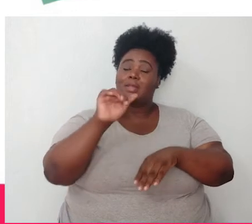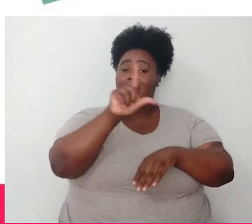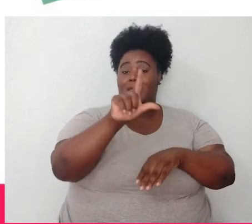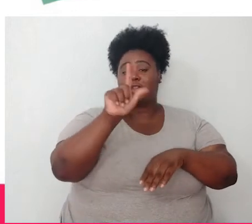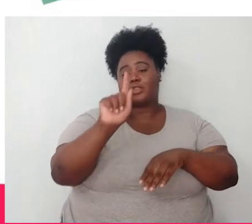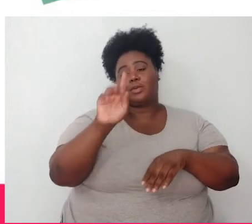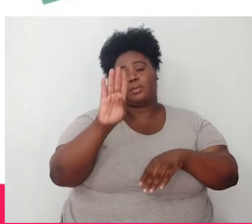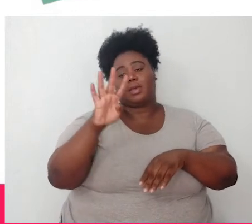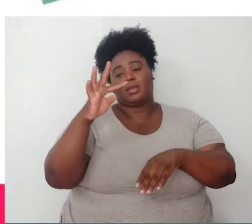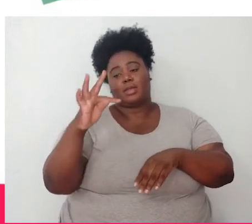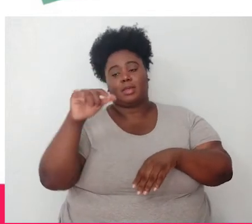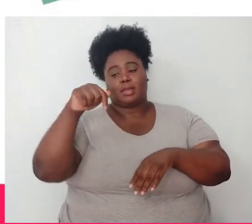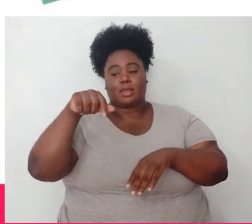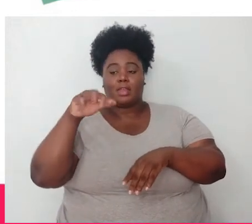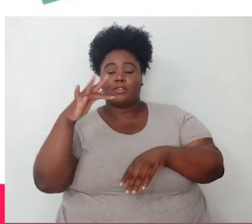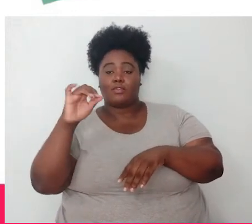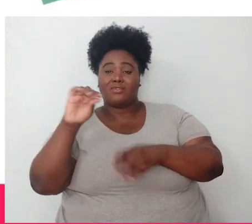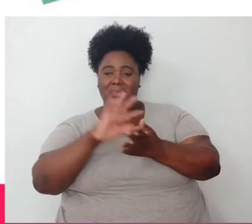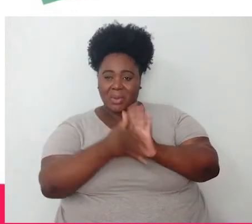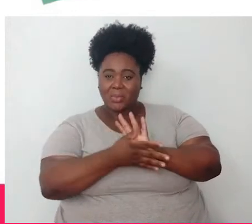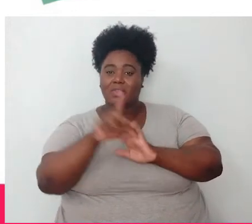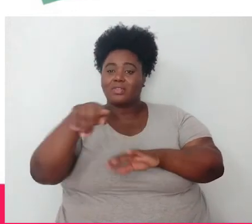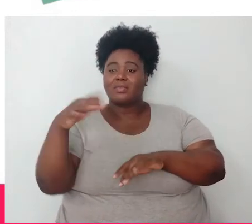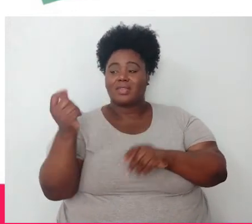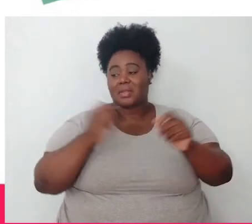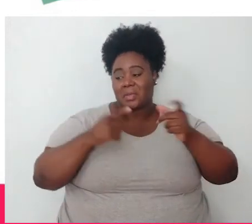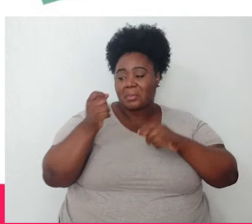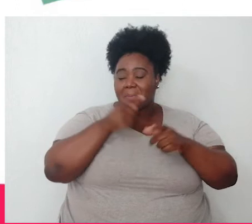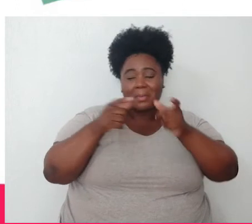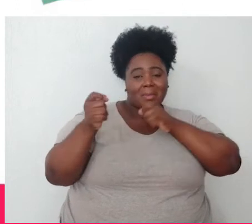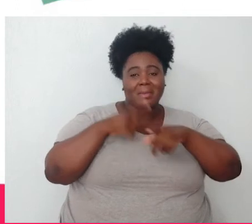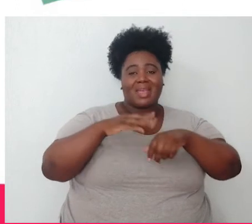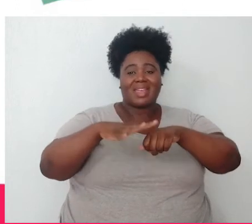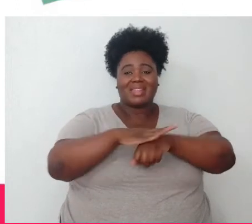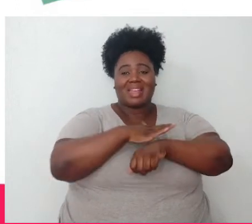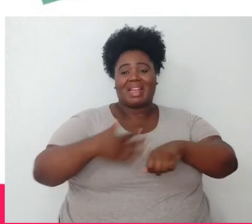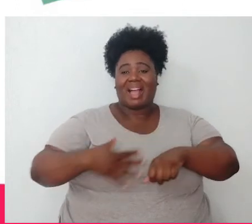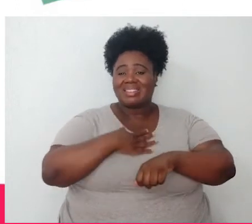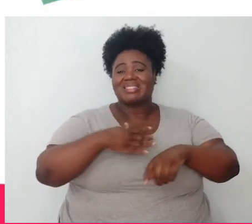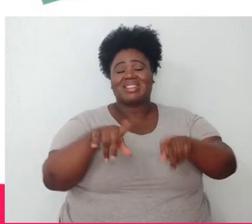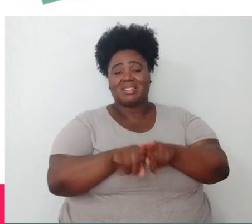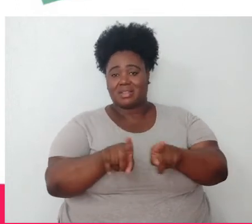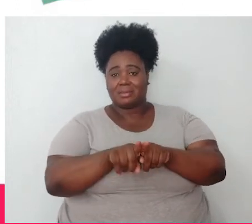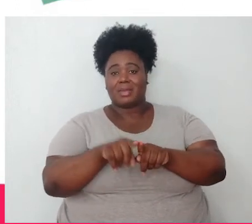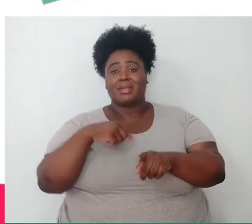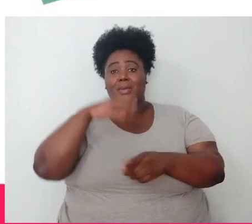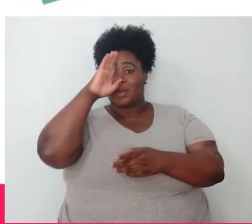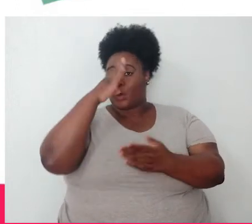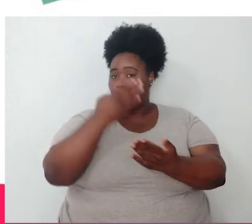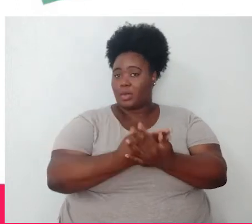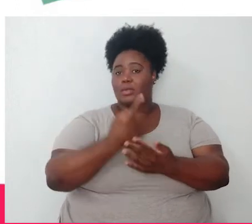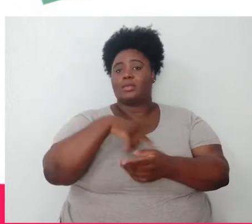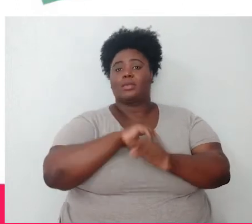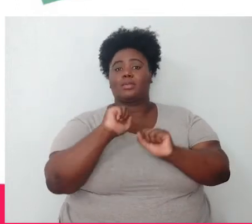LGBTfobia, você escuta piadas racistas, né? Aonde que isso pega ali? Eu acredito que a gente